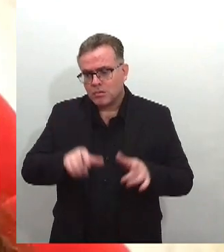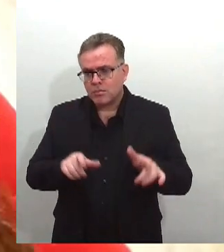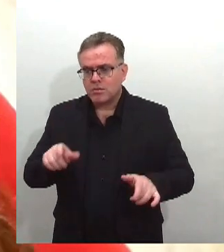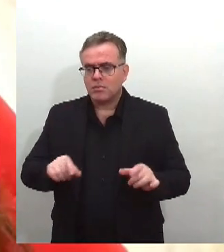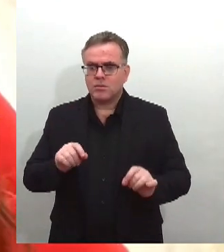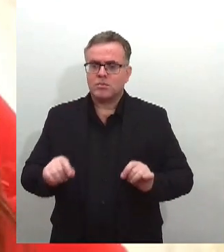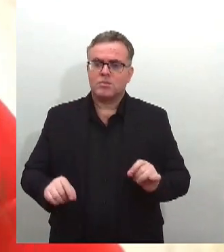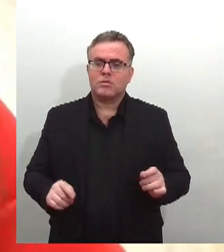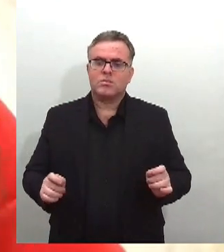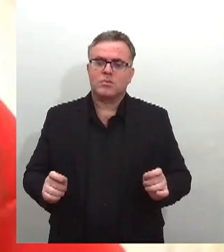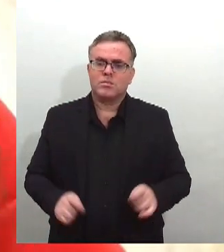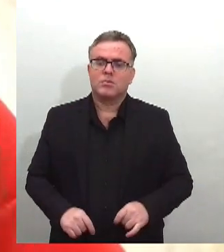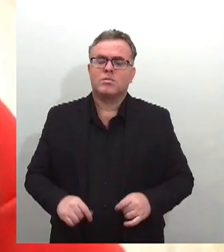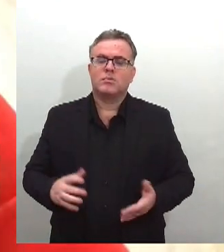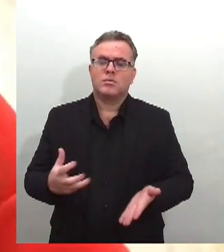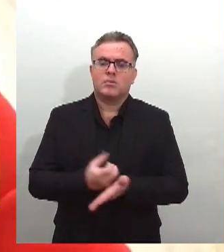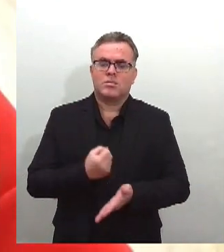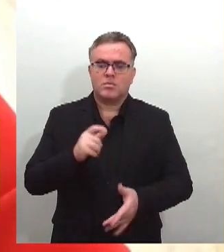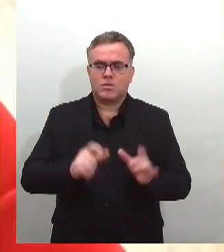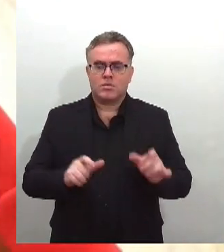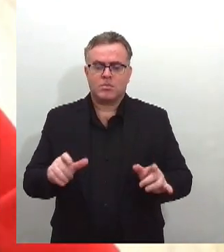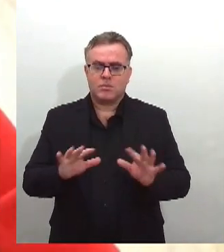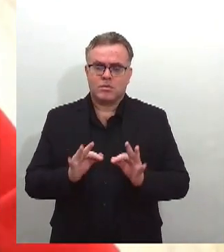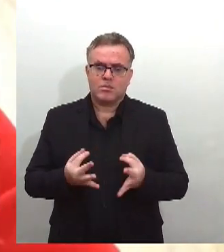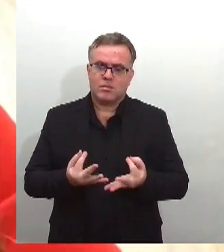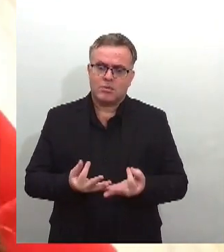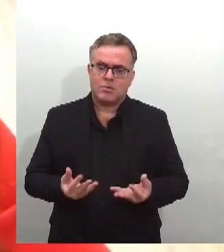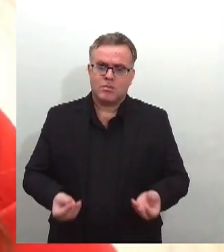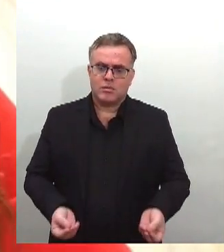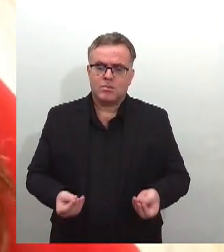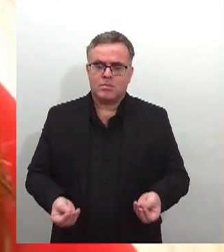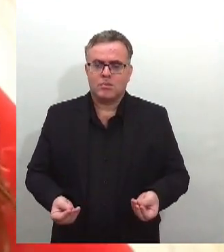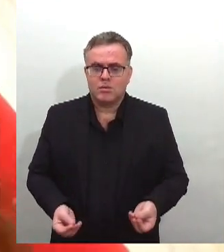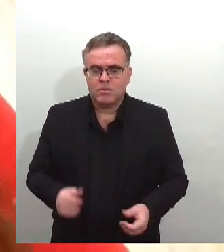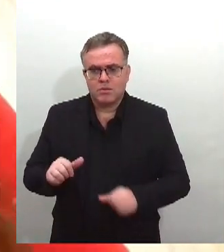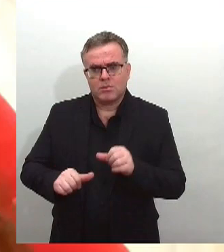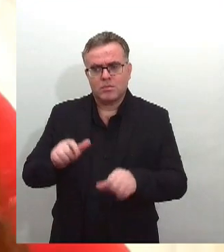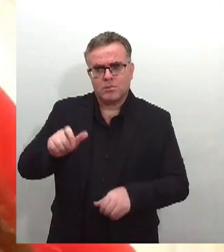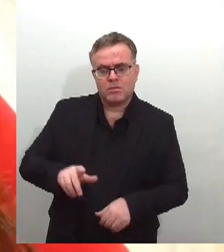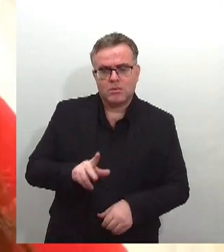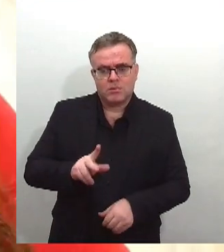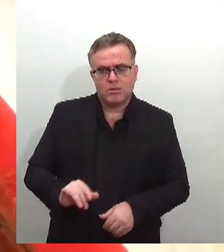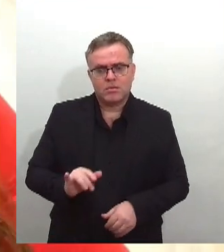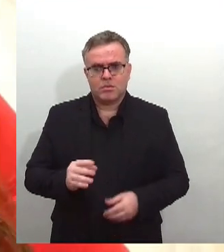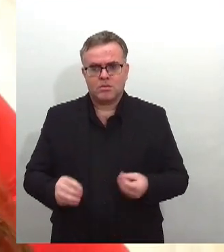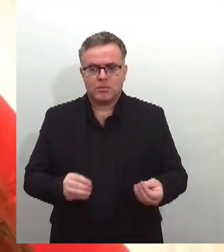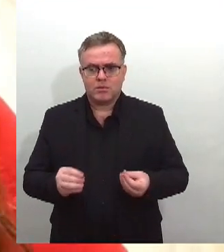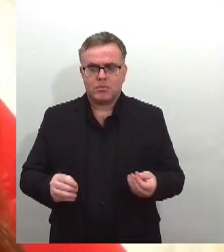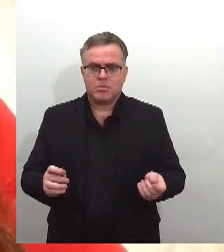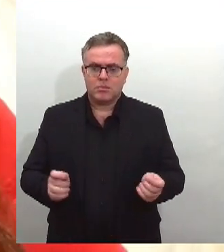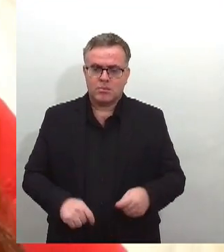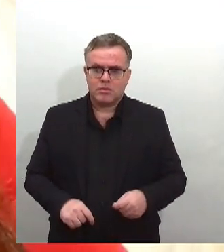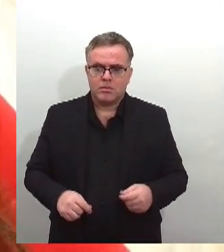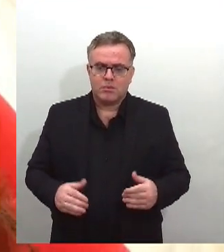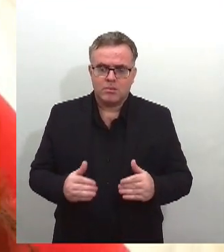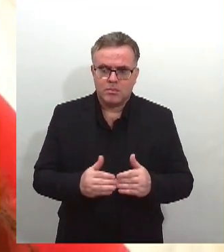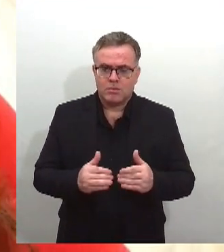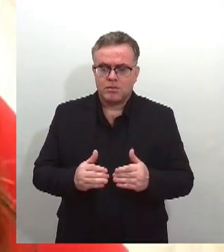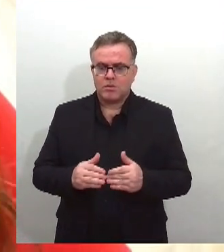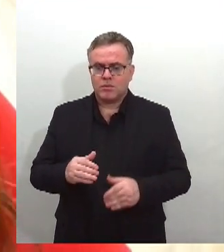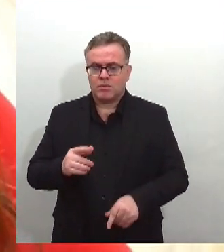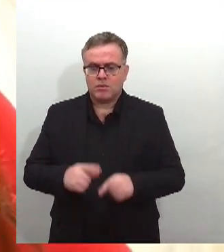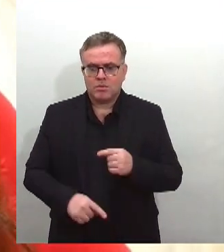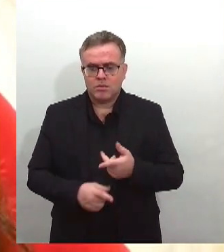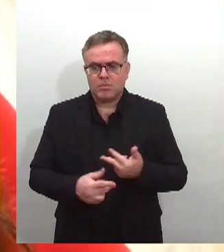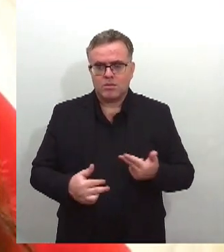suas famílias, por acharem que o homem vai mudar e por diversos outros motivos, terminam não denunciando essa mulher. E